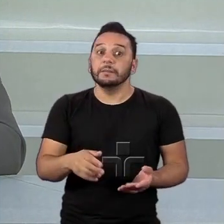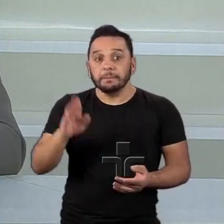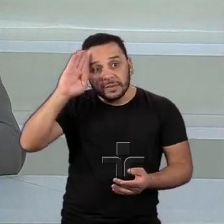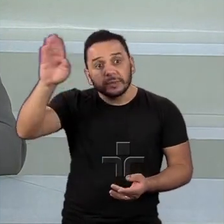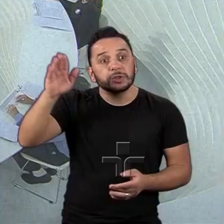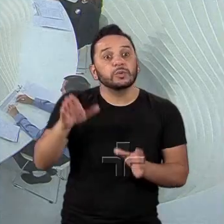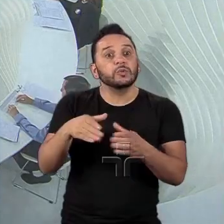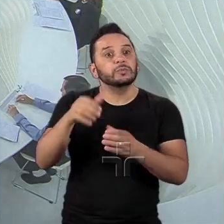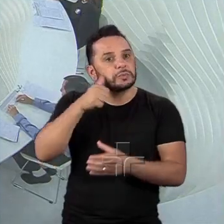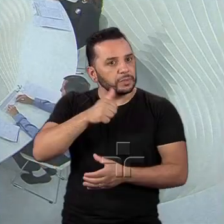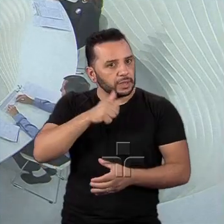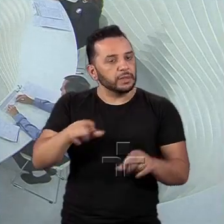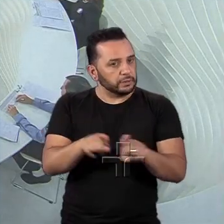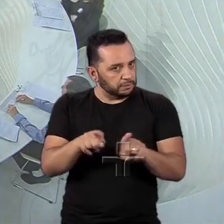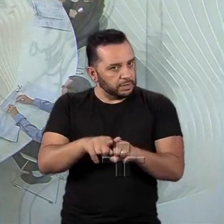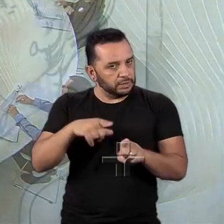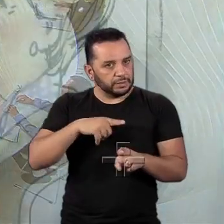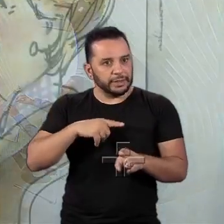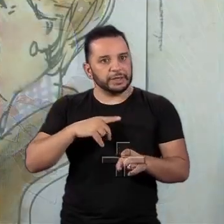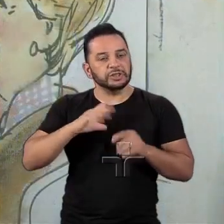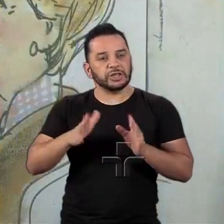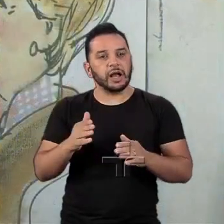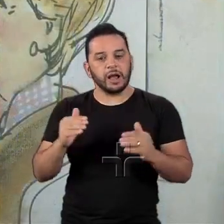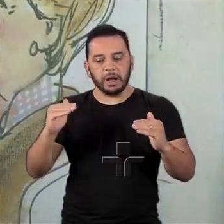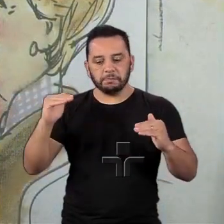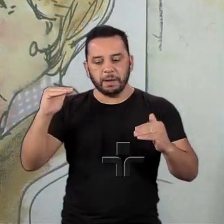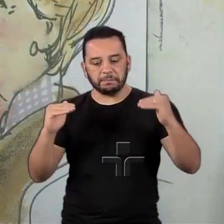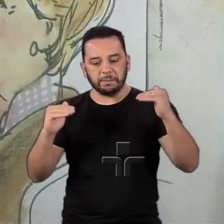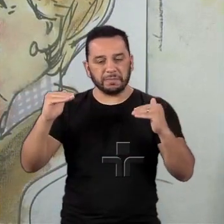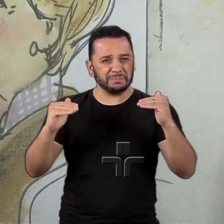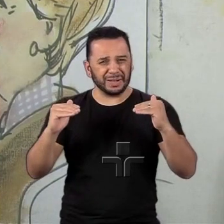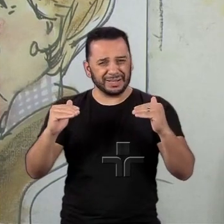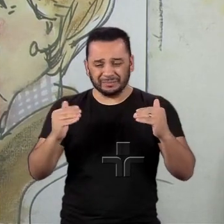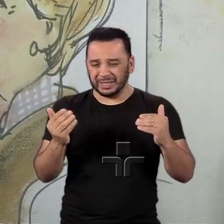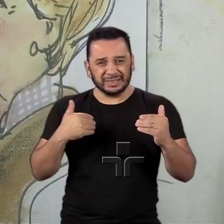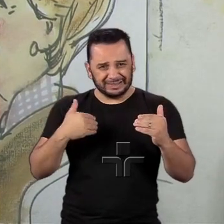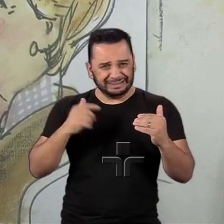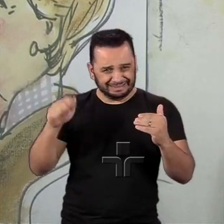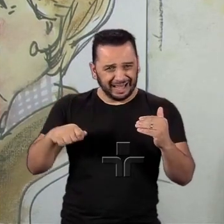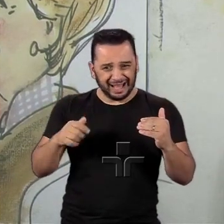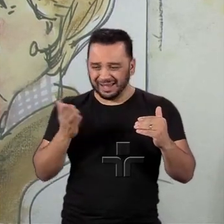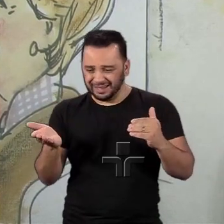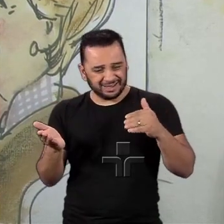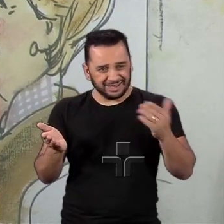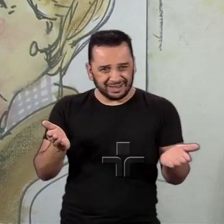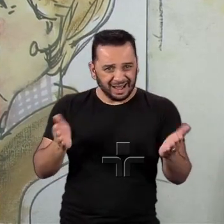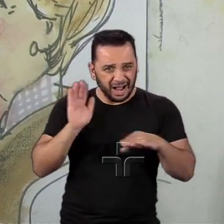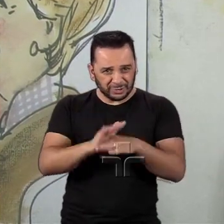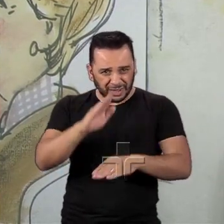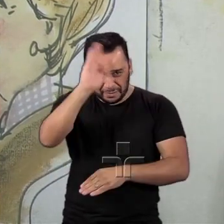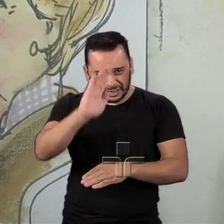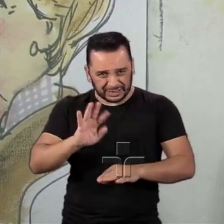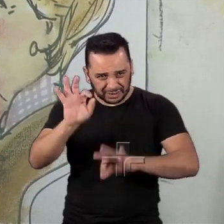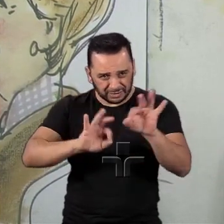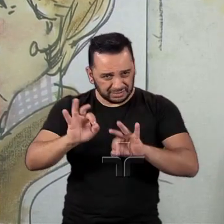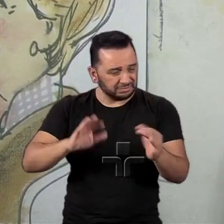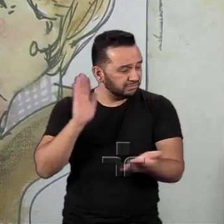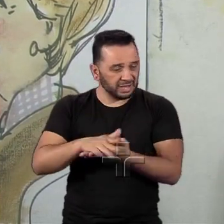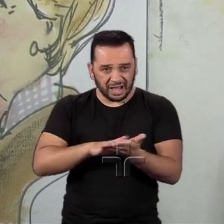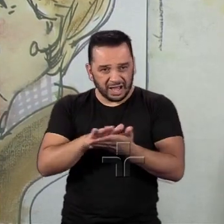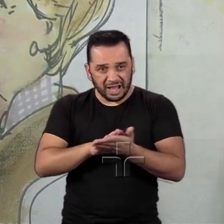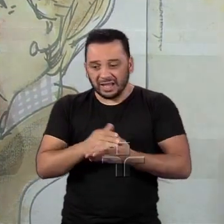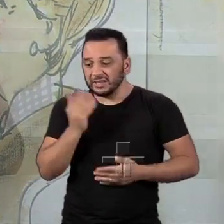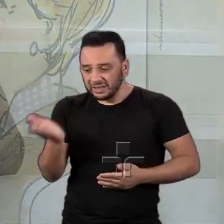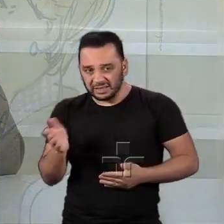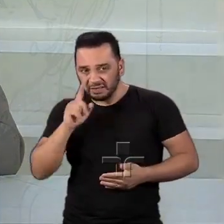candidaturas que estão, como você disse, polarizadas e que nenhuma delas representa a solução para o Brasil. Não representam porque são riscos para o Brasil.